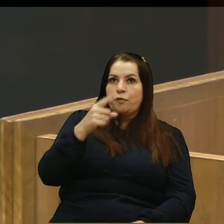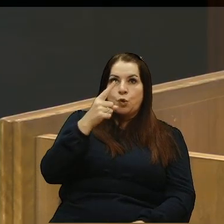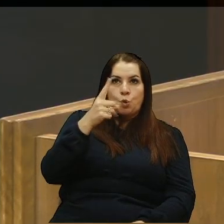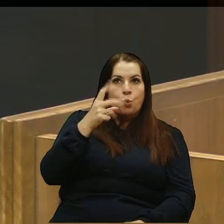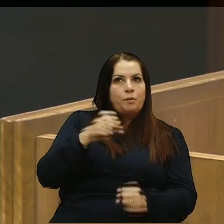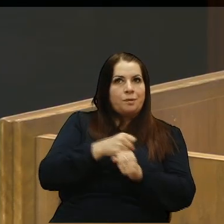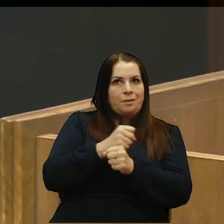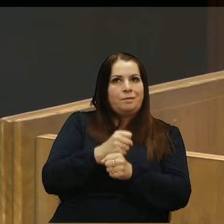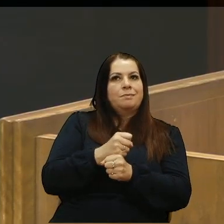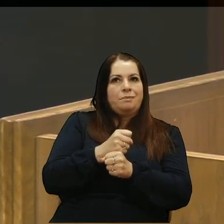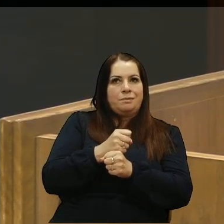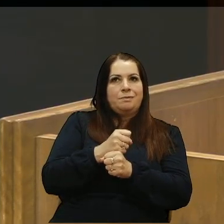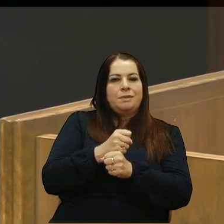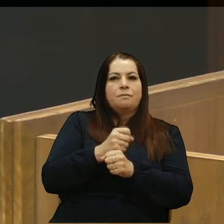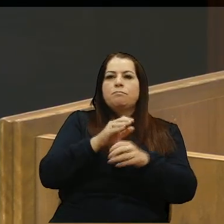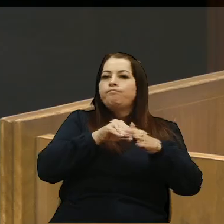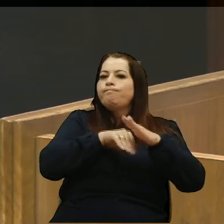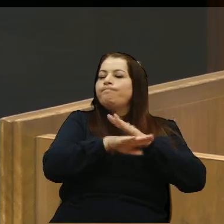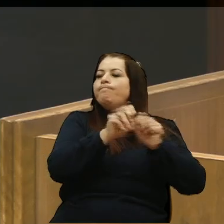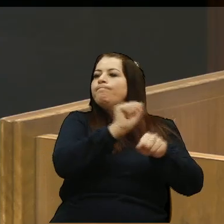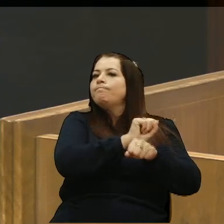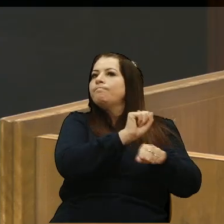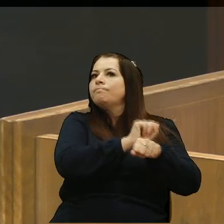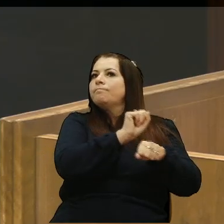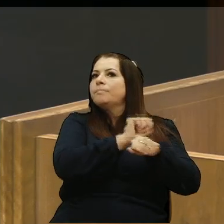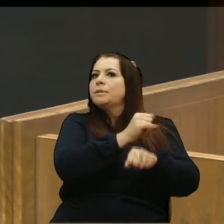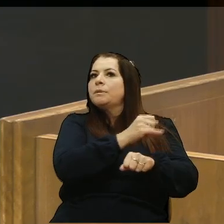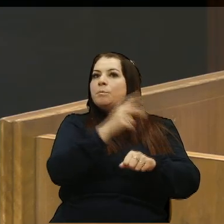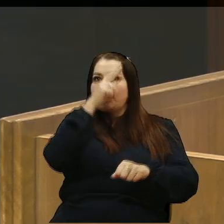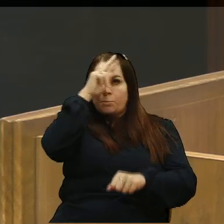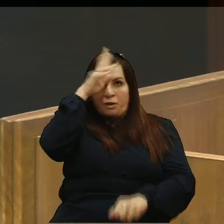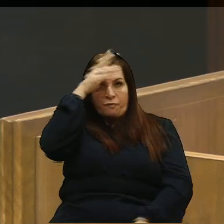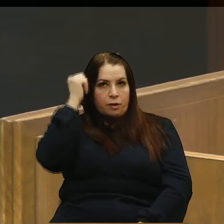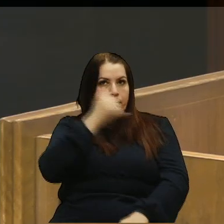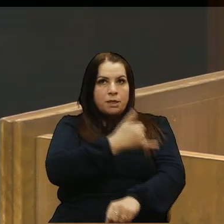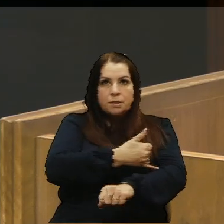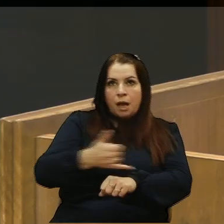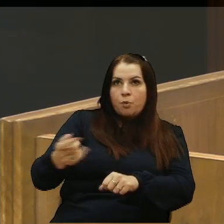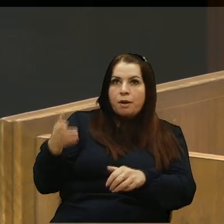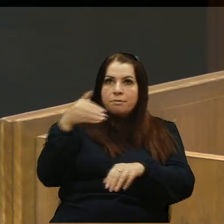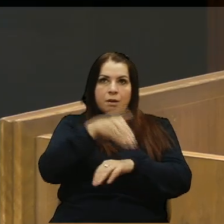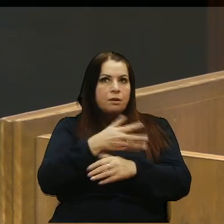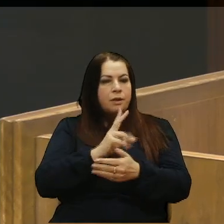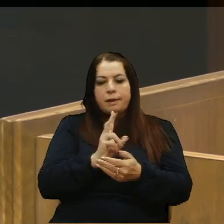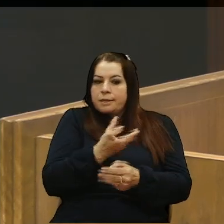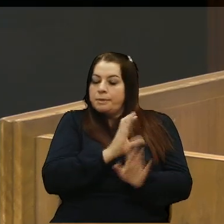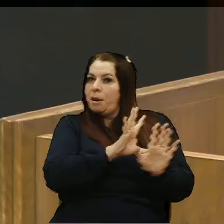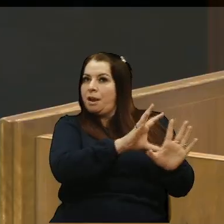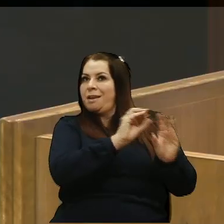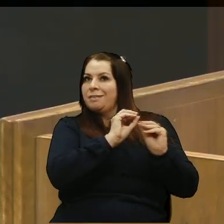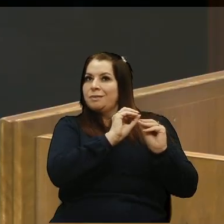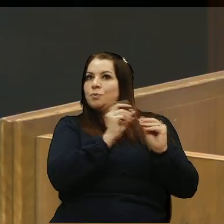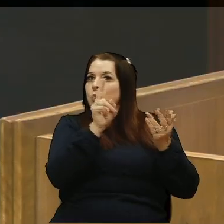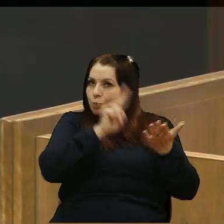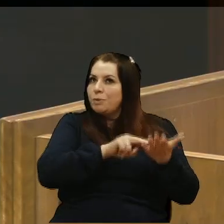anos estava engavetado e prefeitos passaram e ninguém quis tocar para frente ou assumir